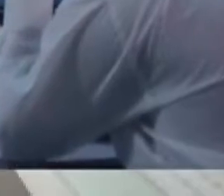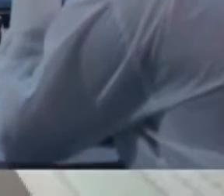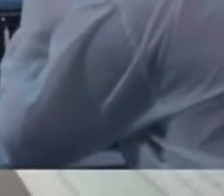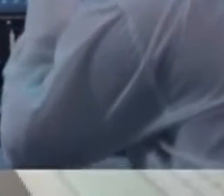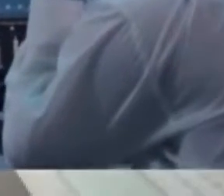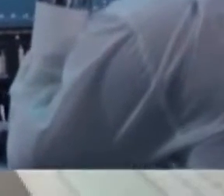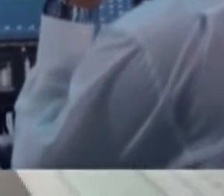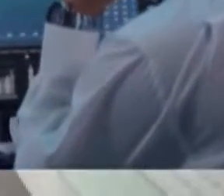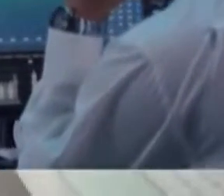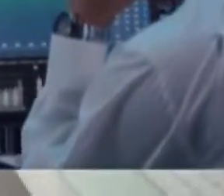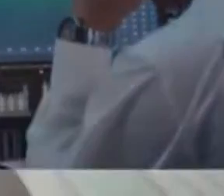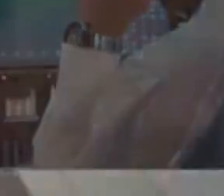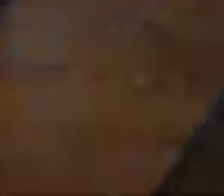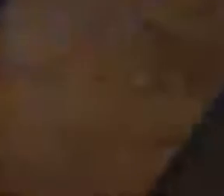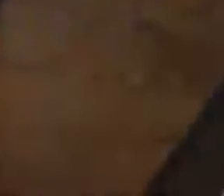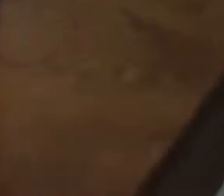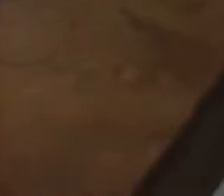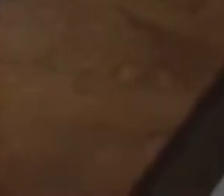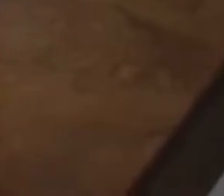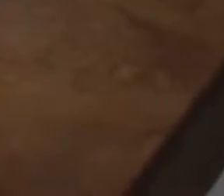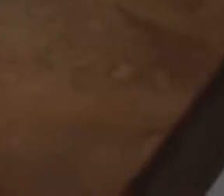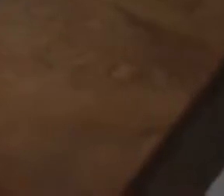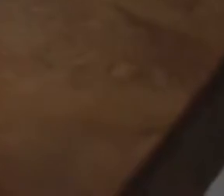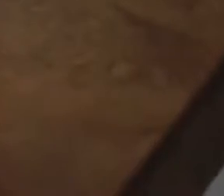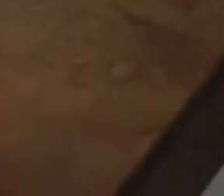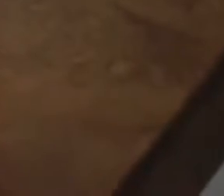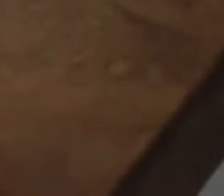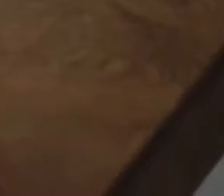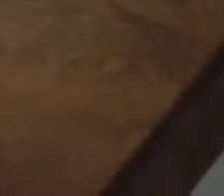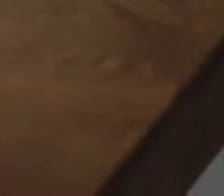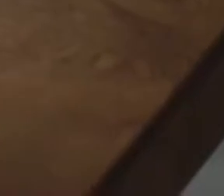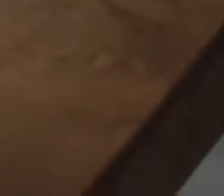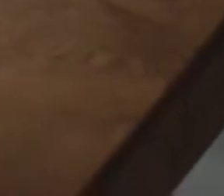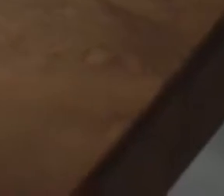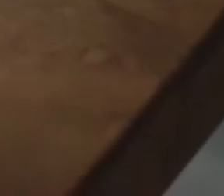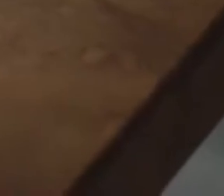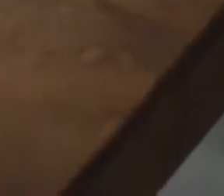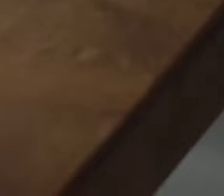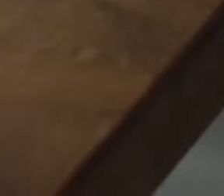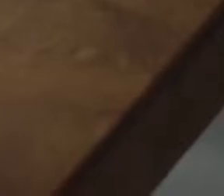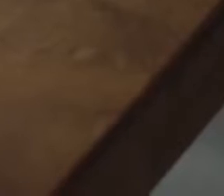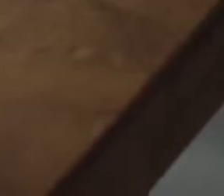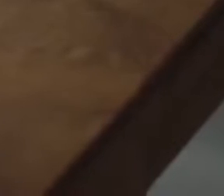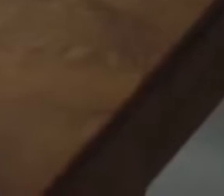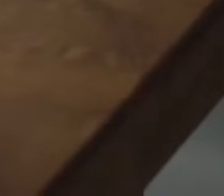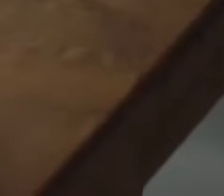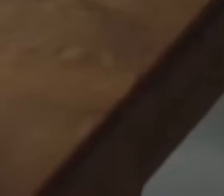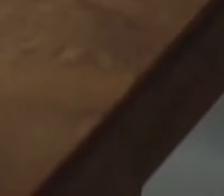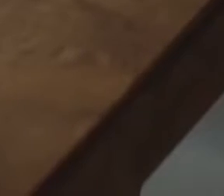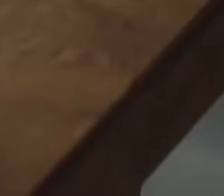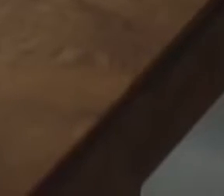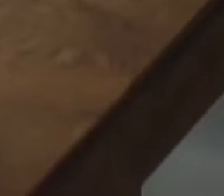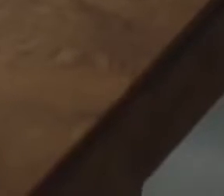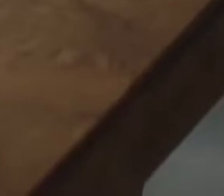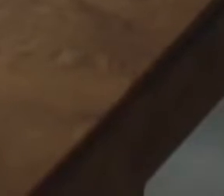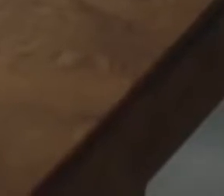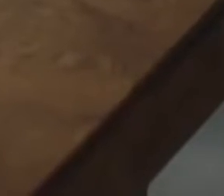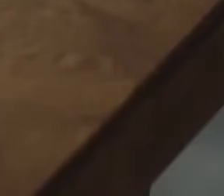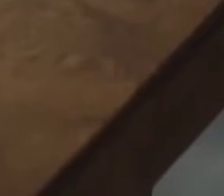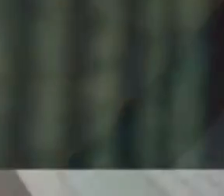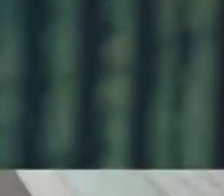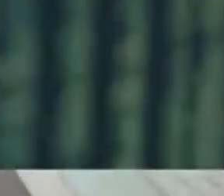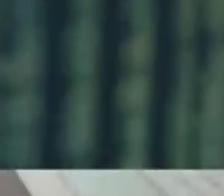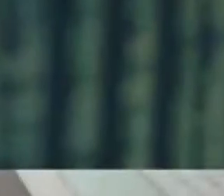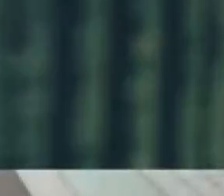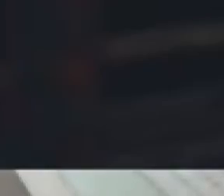muitos deles, já há uma tributação na fonte. Tá? Alguns são tributados periodicamente,